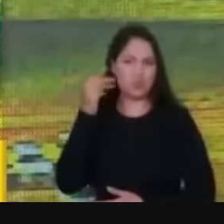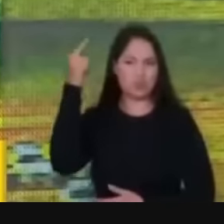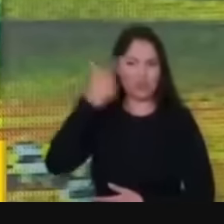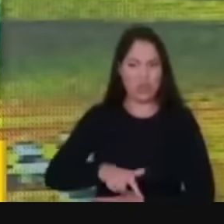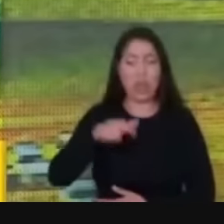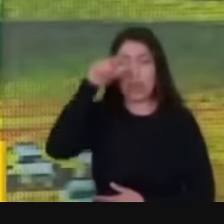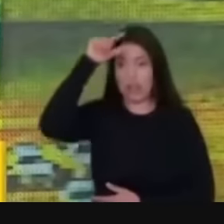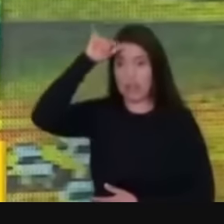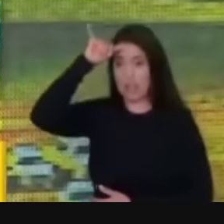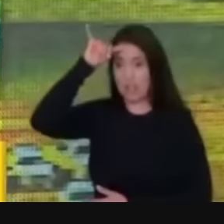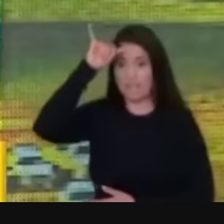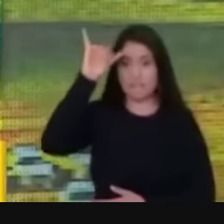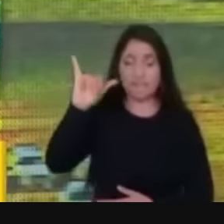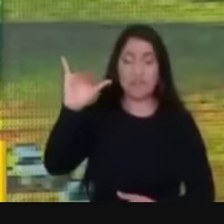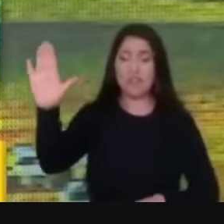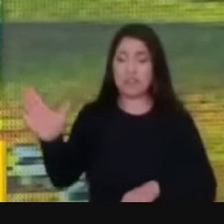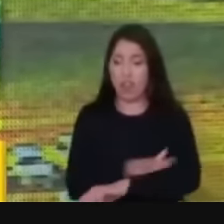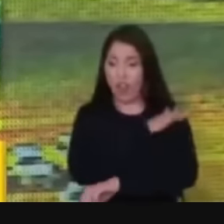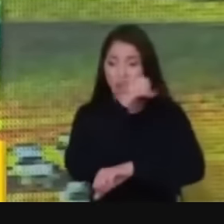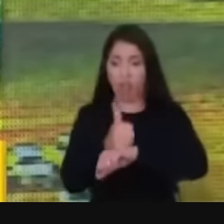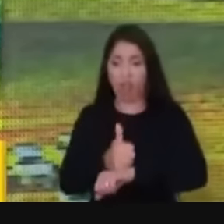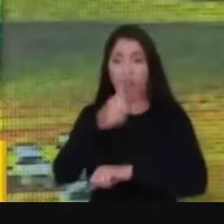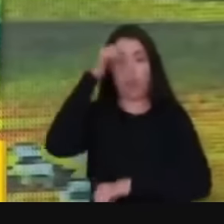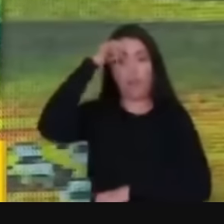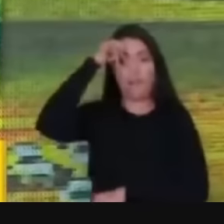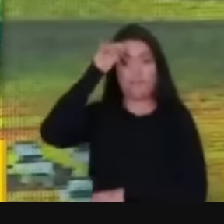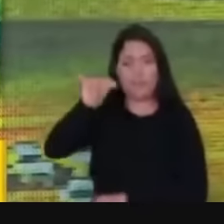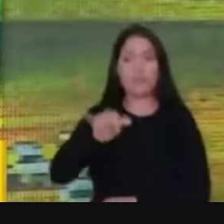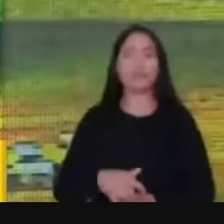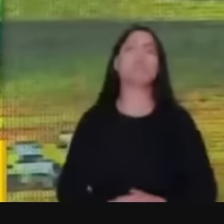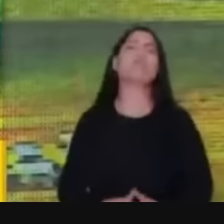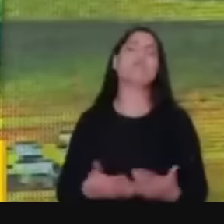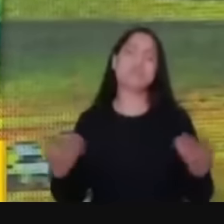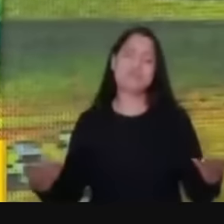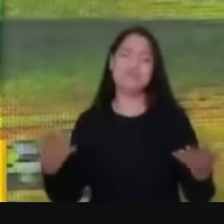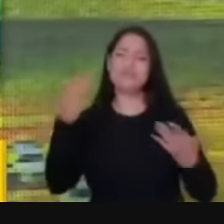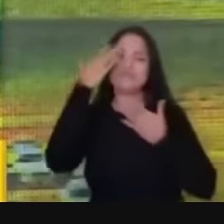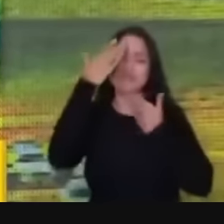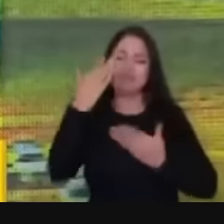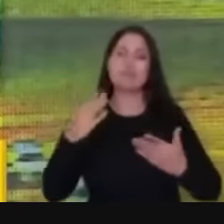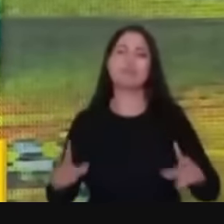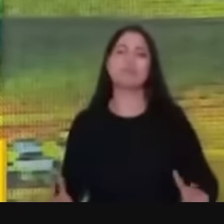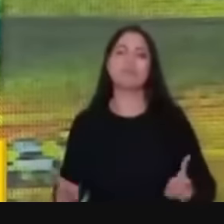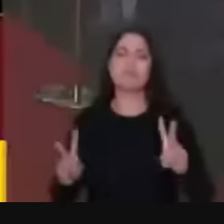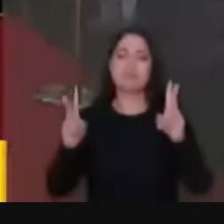de golpe ocorram no futuro. Obrigado e viva a democracia!